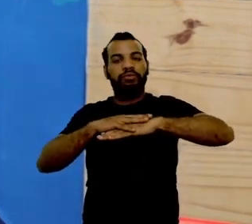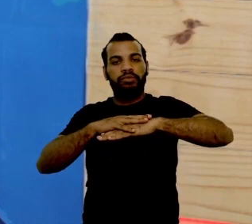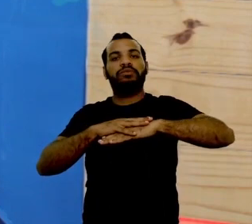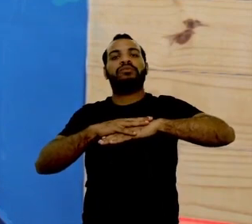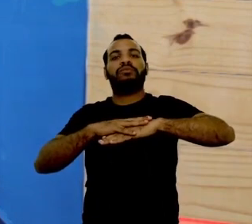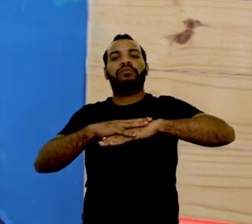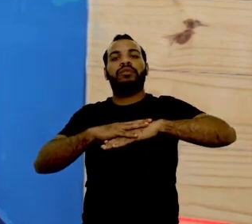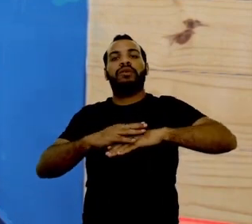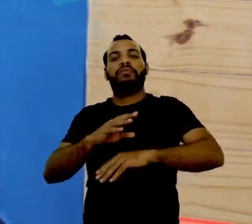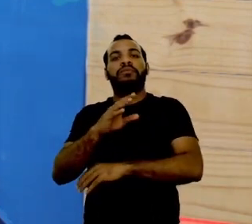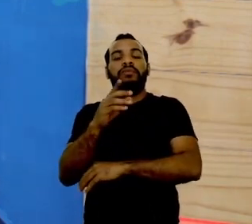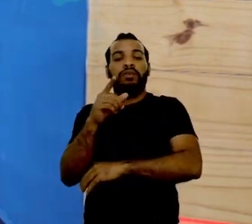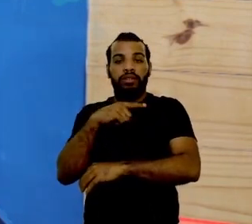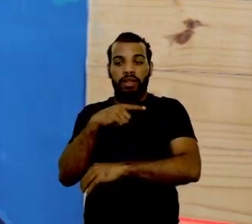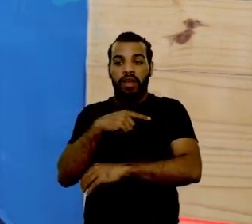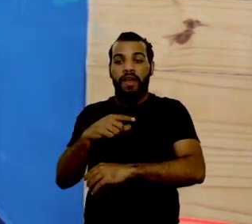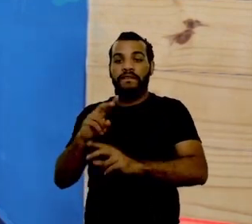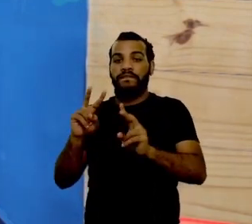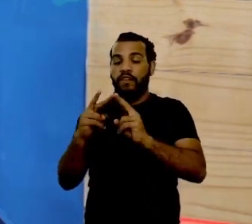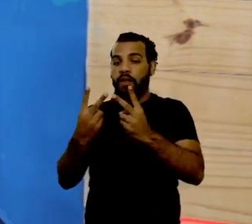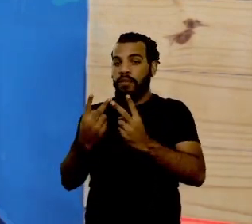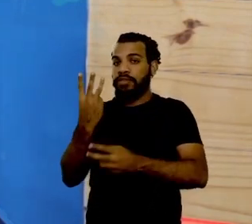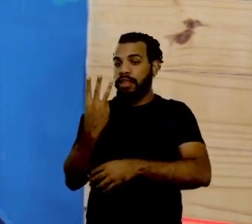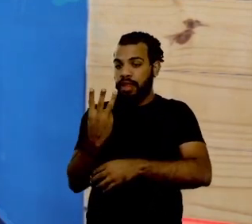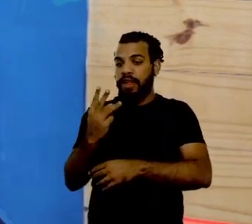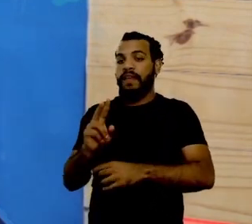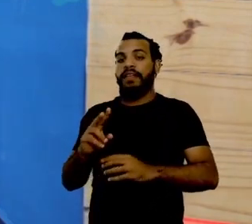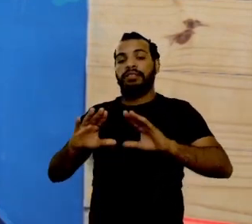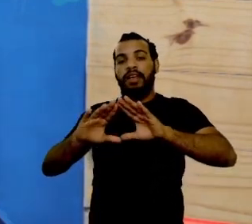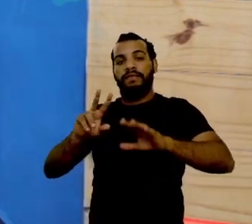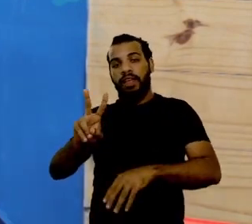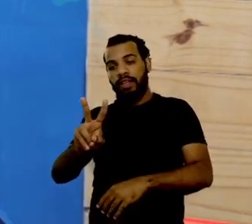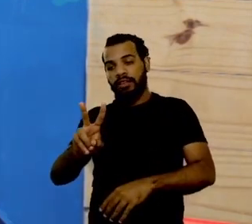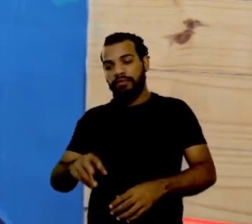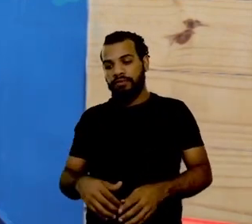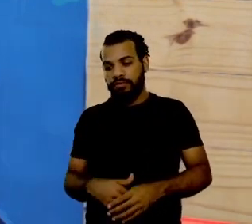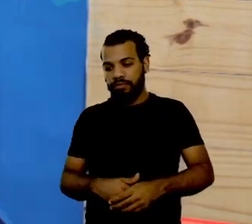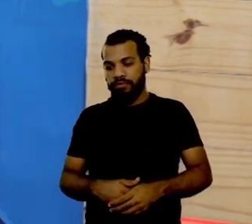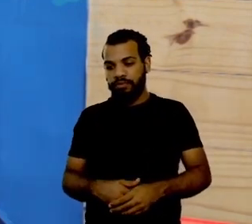bidimensional, e a volumétrica, que é 3, que é tridimensional. É por isso que